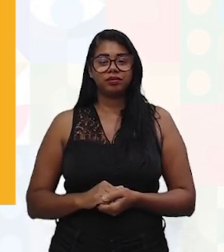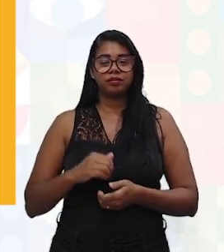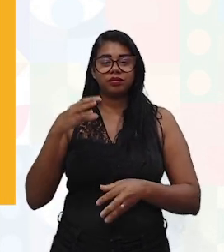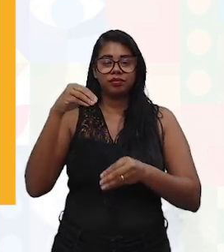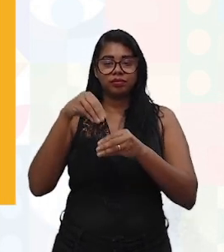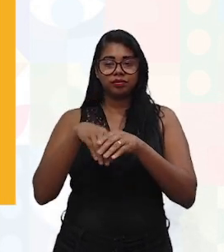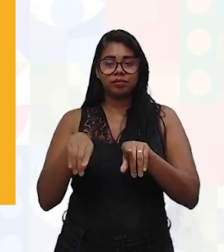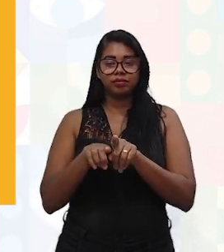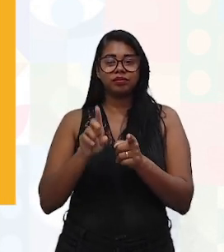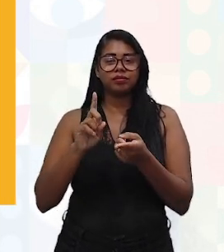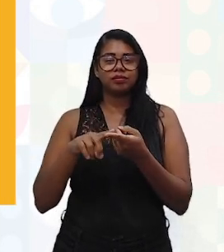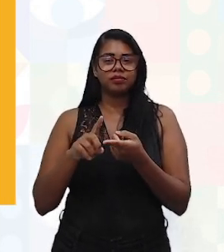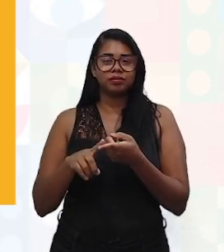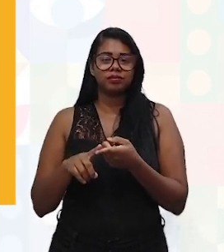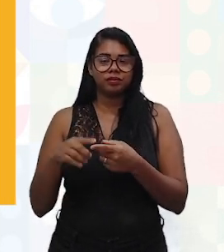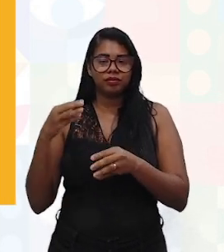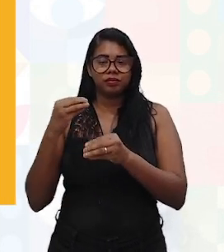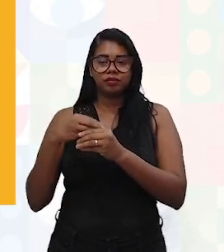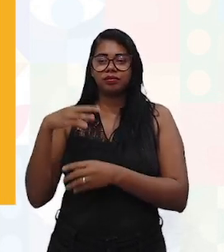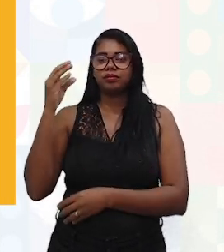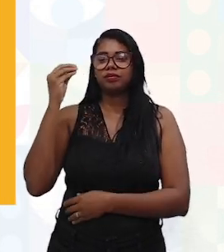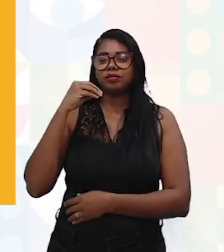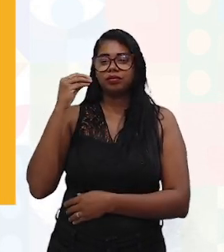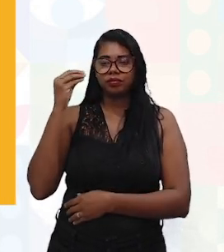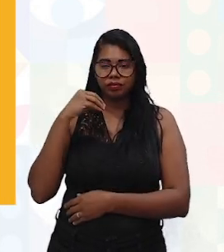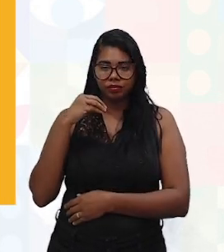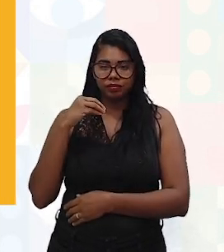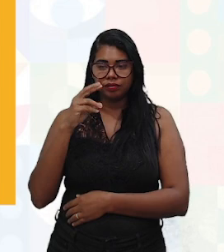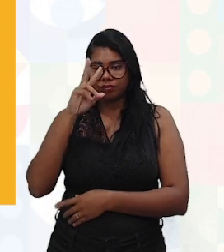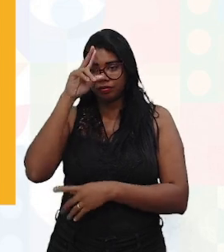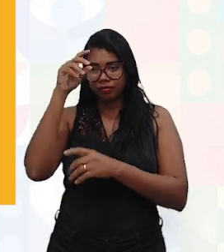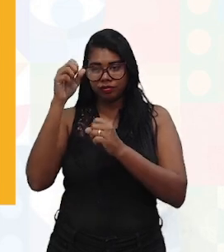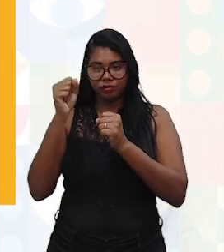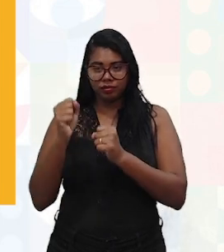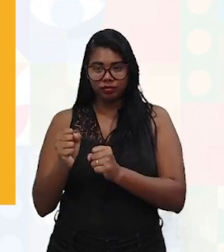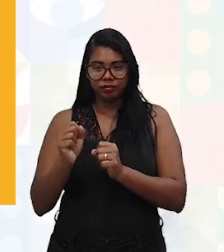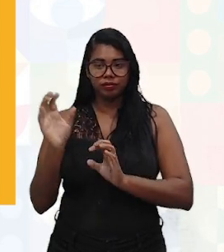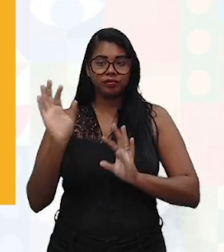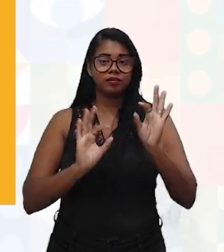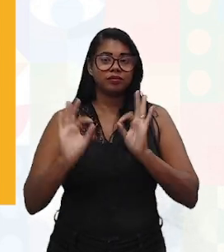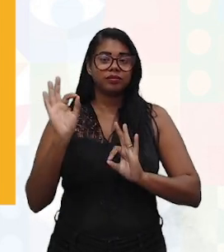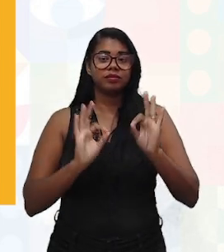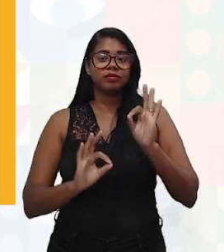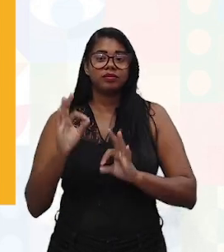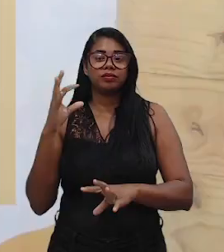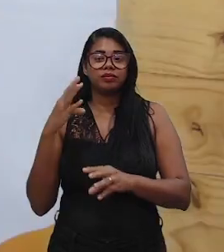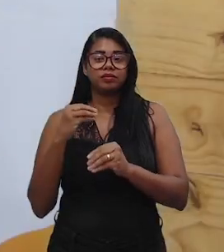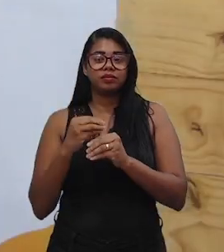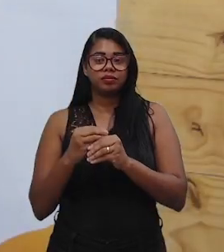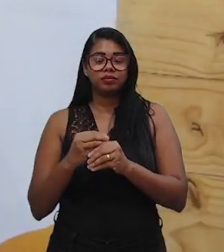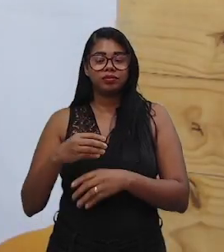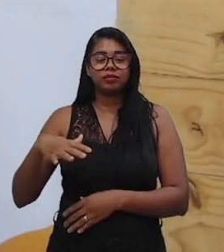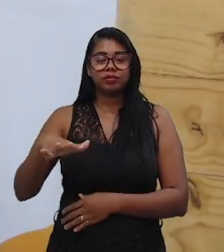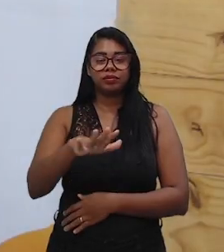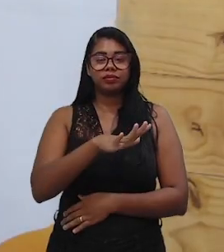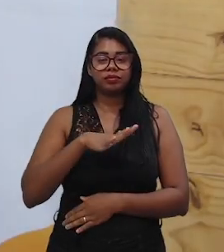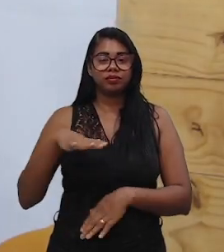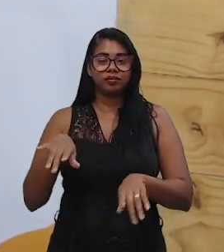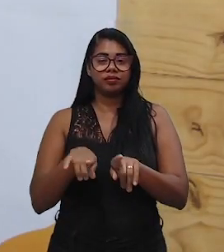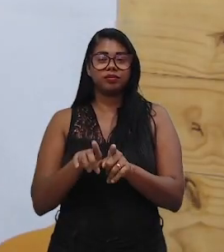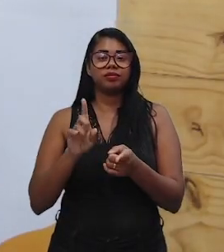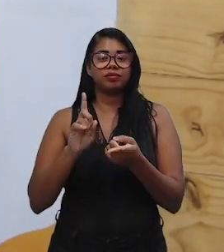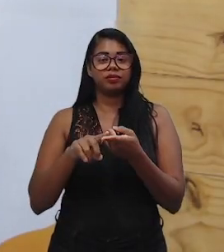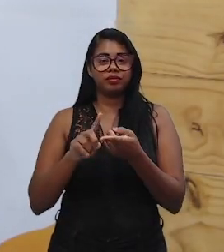gente tem os pontos fracos e os pontos fortes da organização. E no ambiente externo, a gente tem